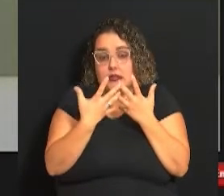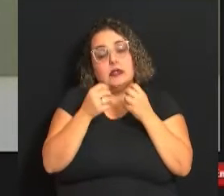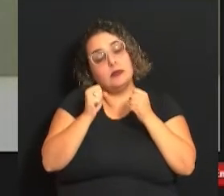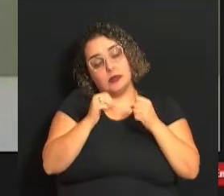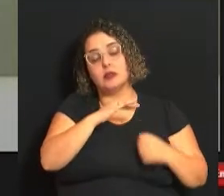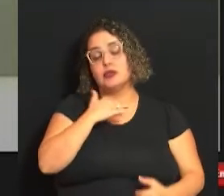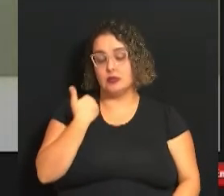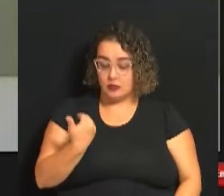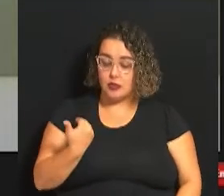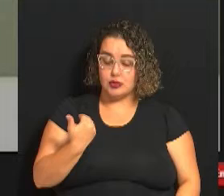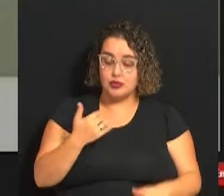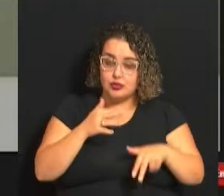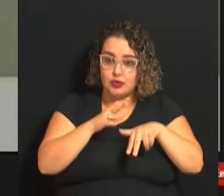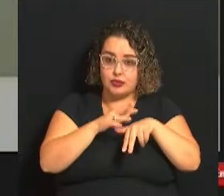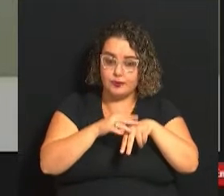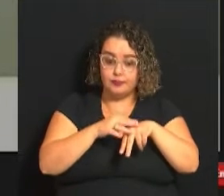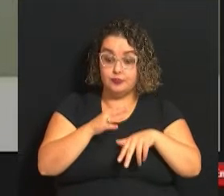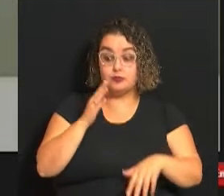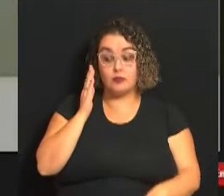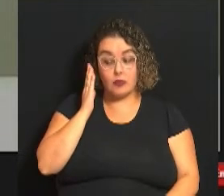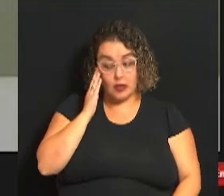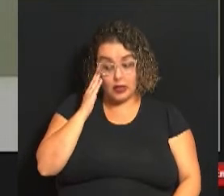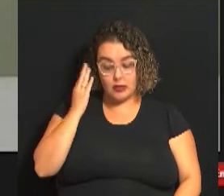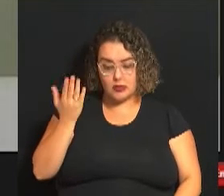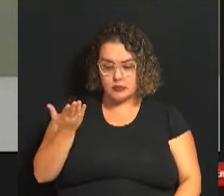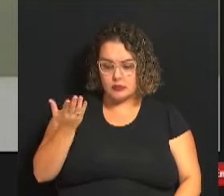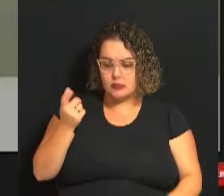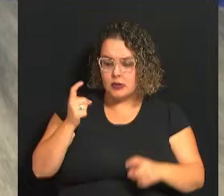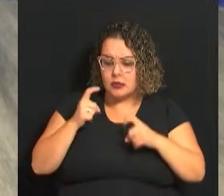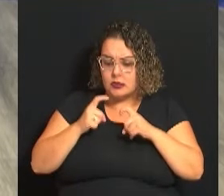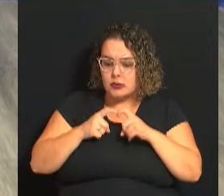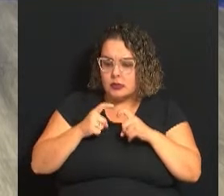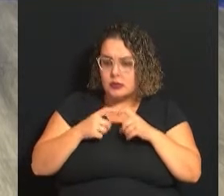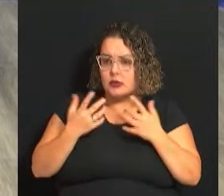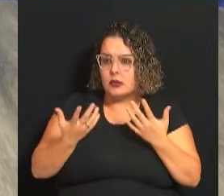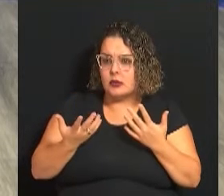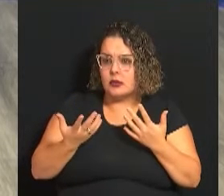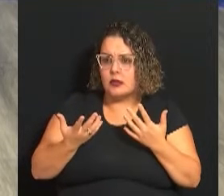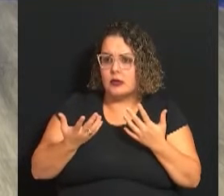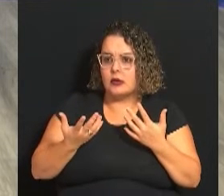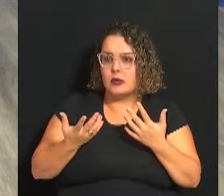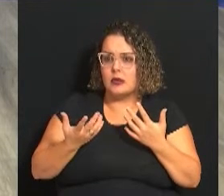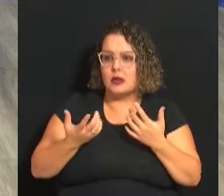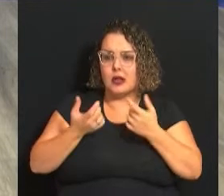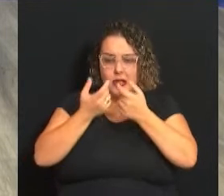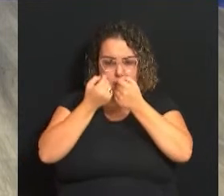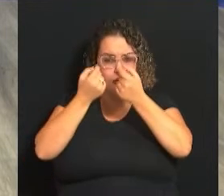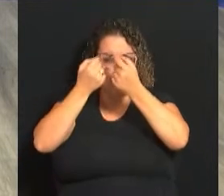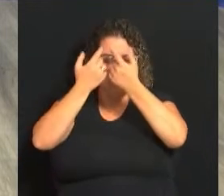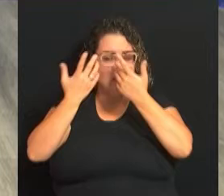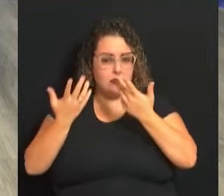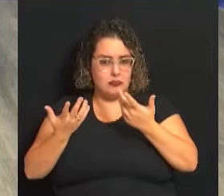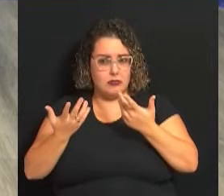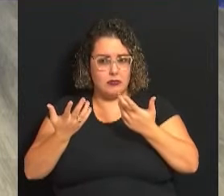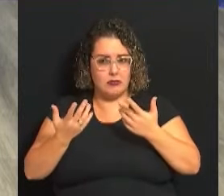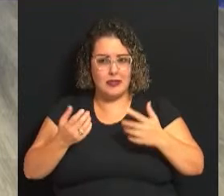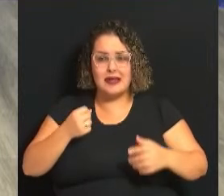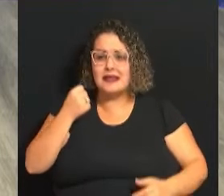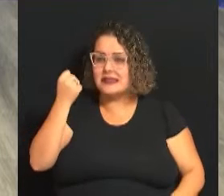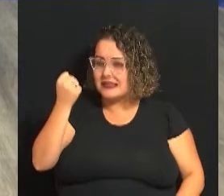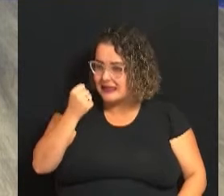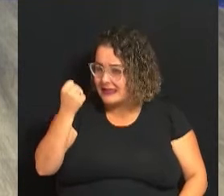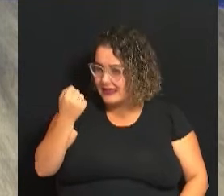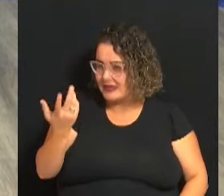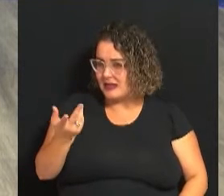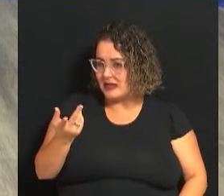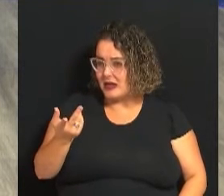paciente. Entendi. E, doutor, esse é um dos tumores considerados mais graves, pode-se